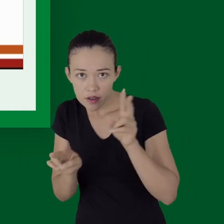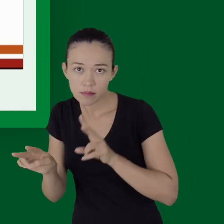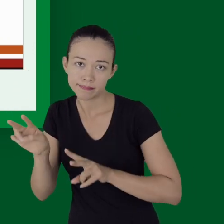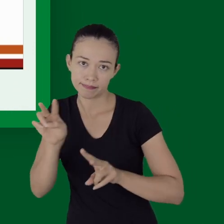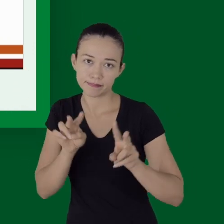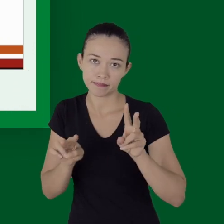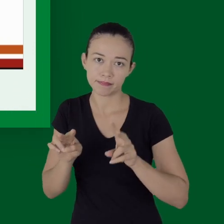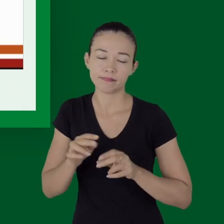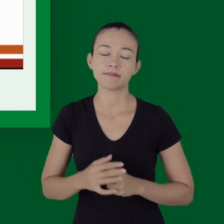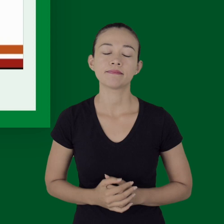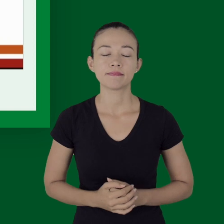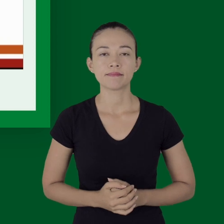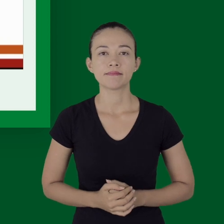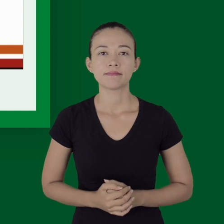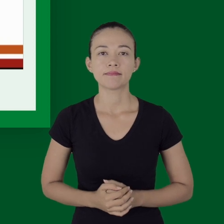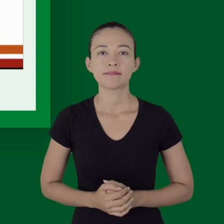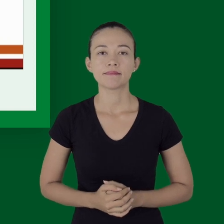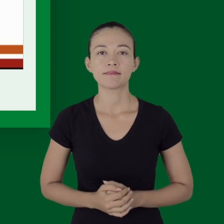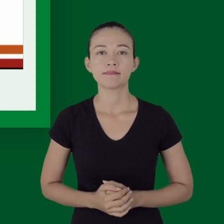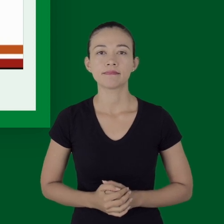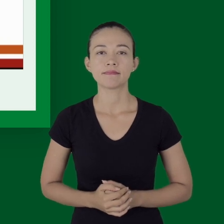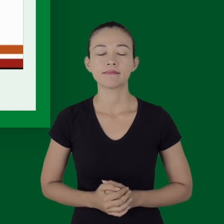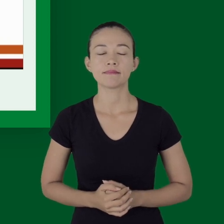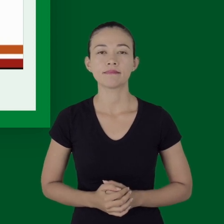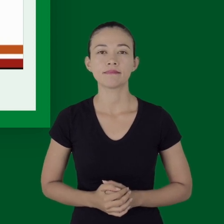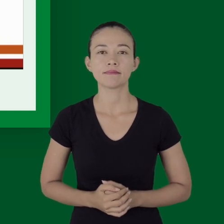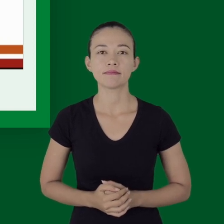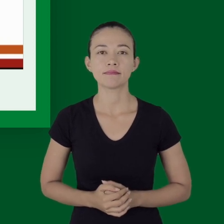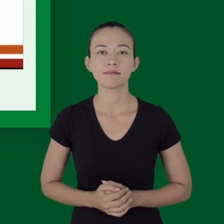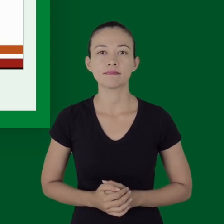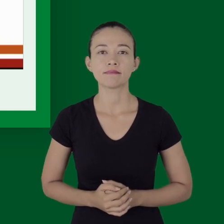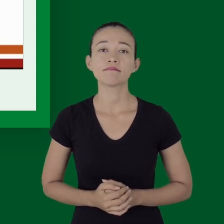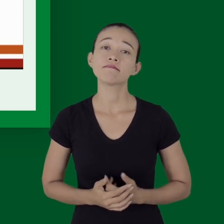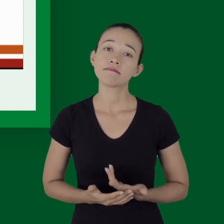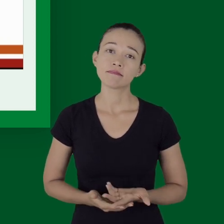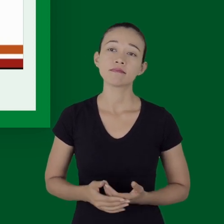eletroencefalograma e os demais manejos para atendimento do paciente crítico.